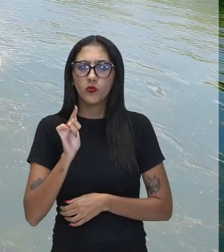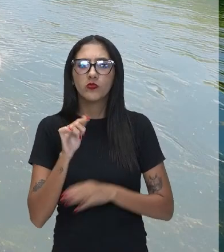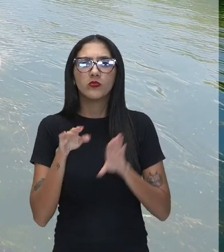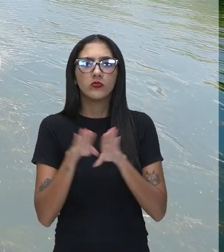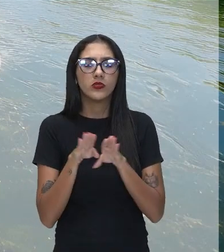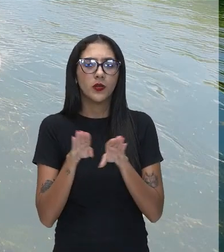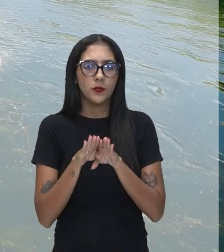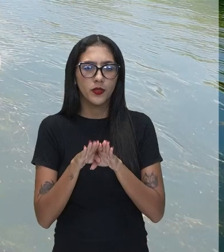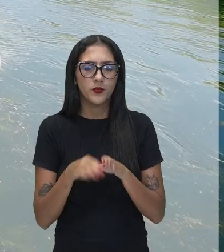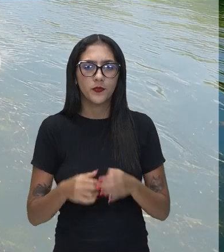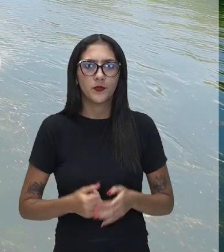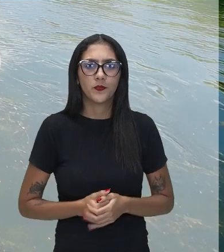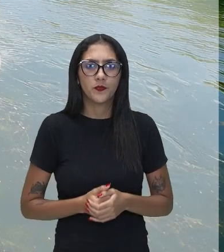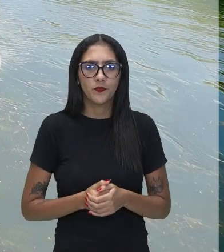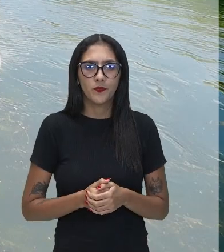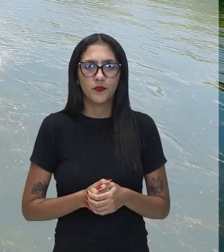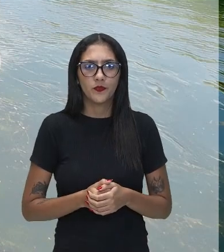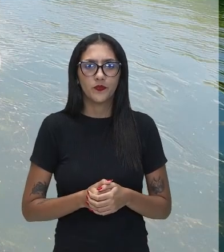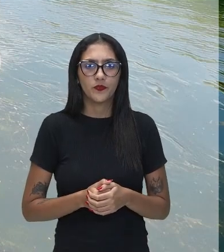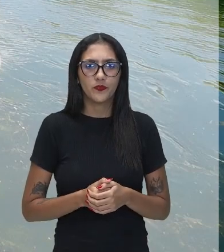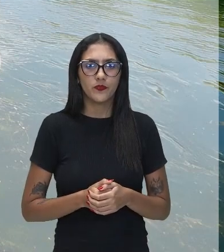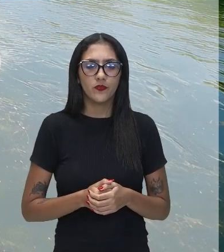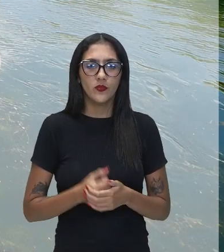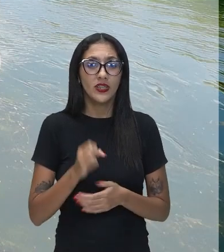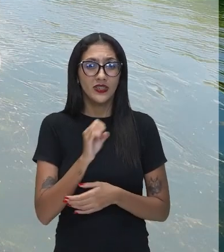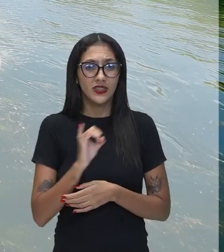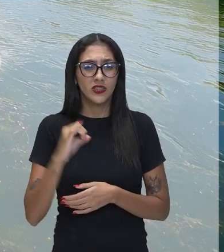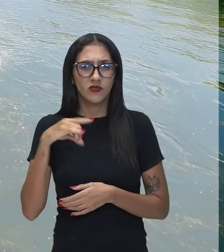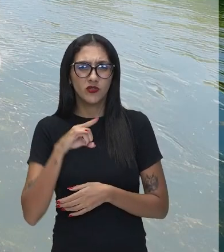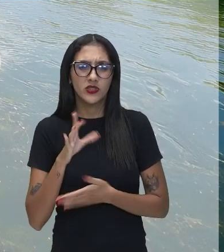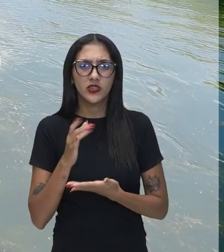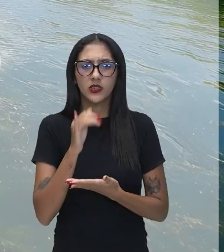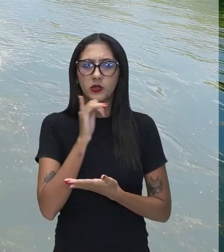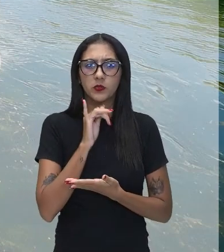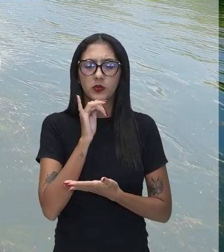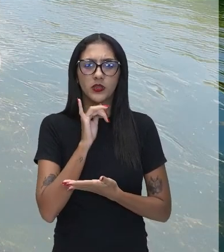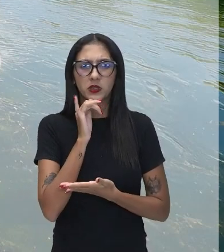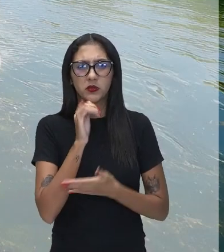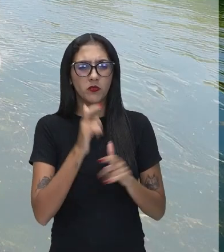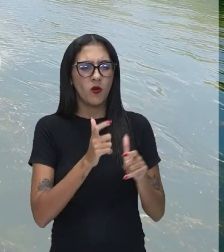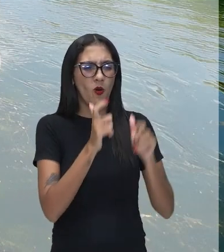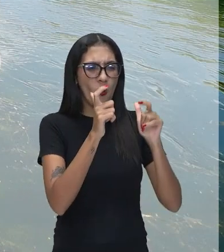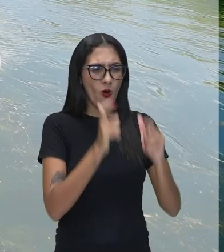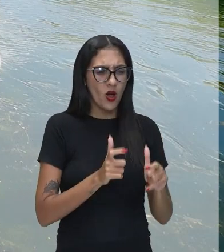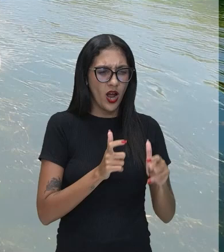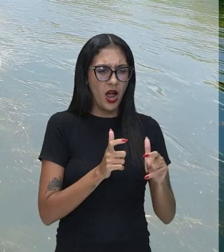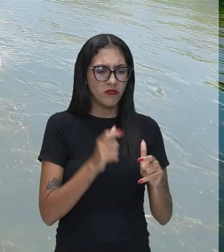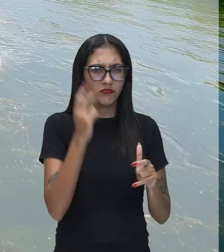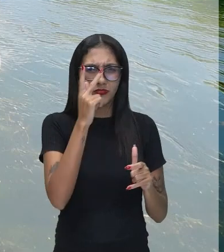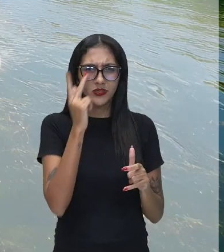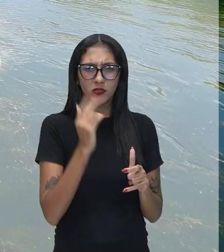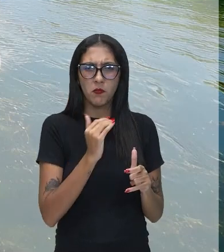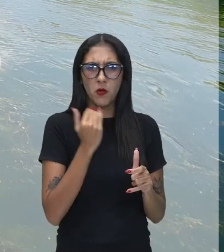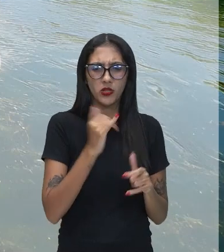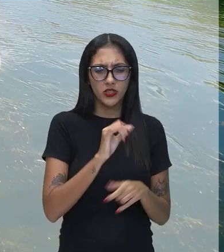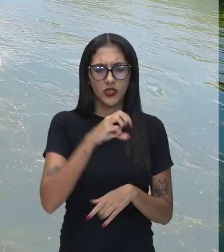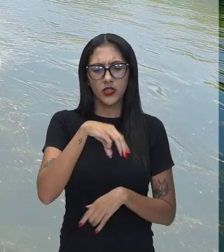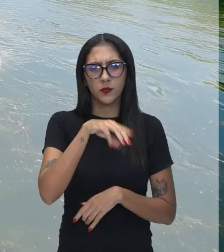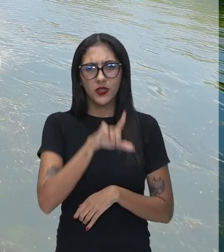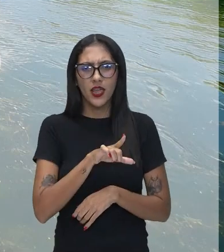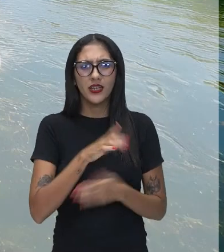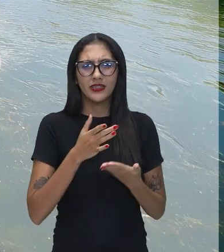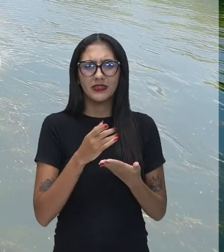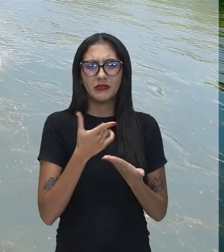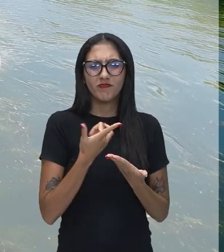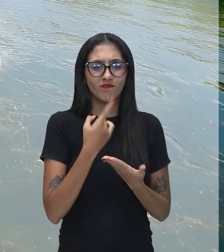principalmente você, se já tiver oportunidade, espero que não, de ter ido a um IML, você sente o cheiro do cadáver, é parecido com esse